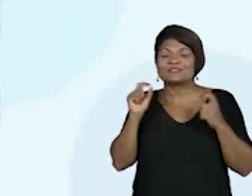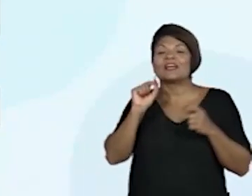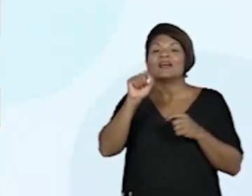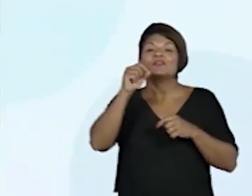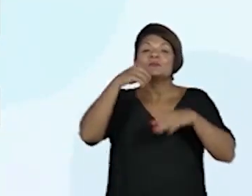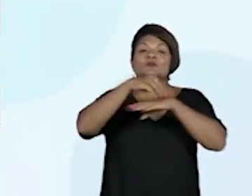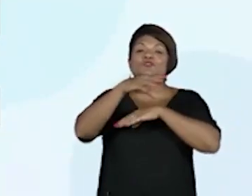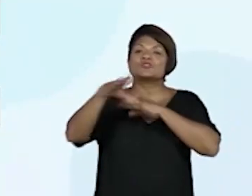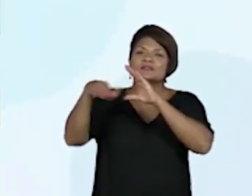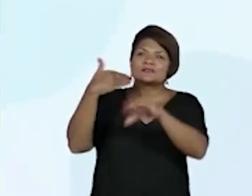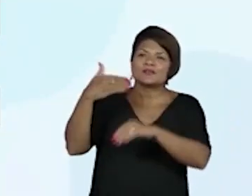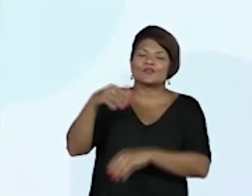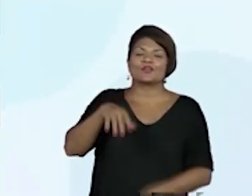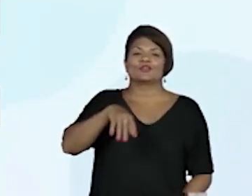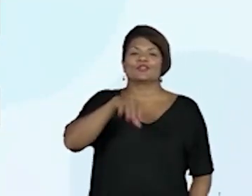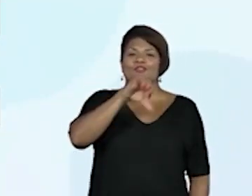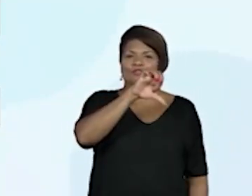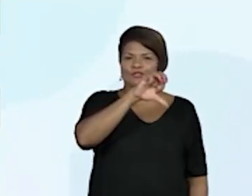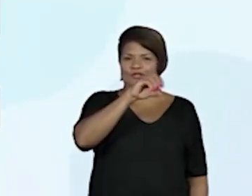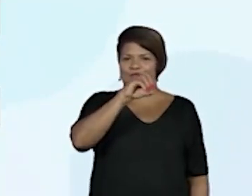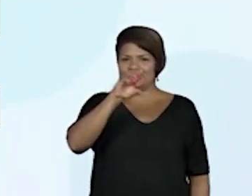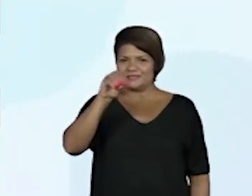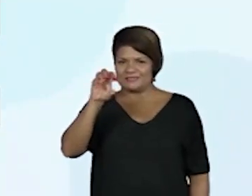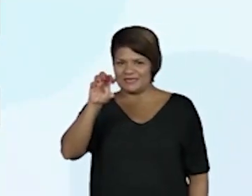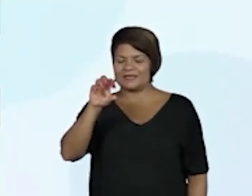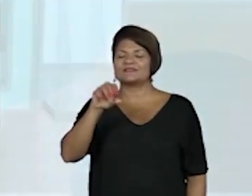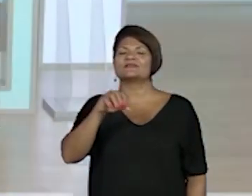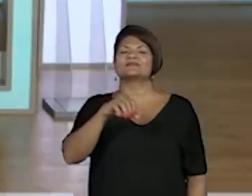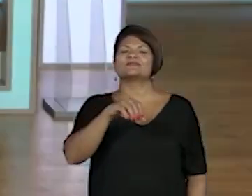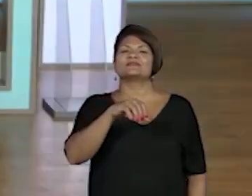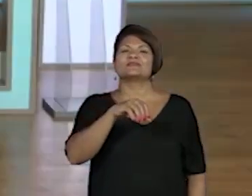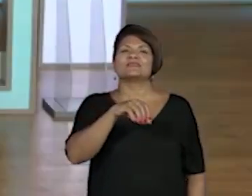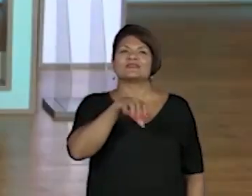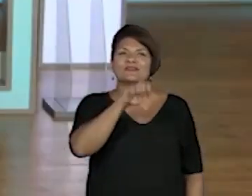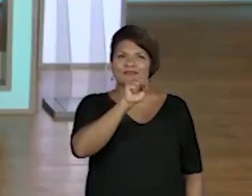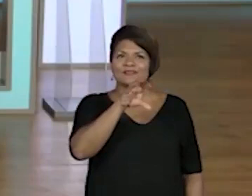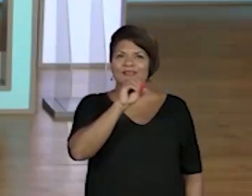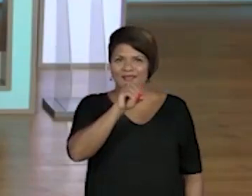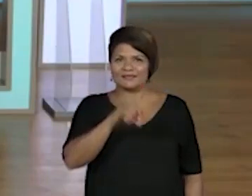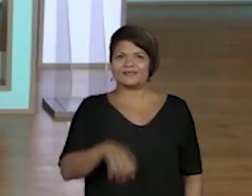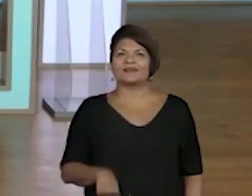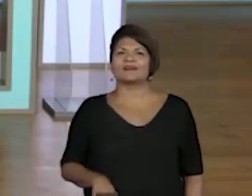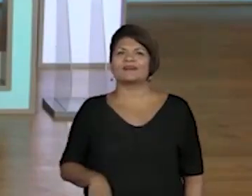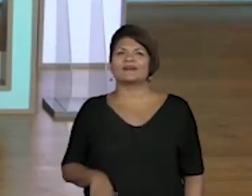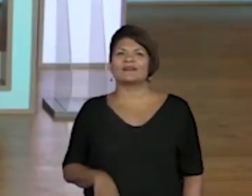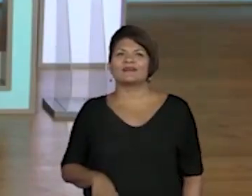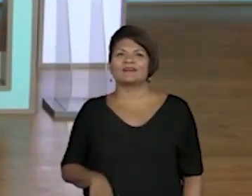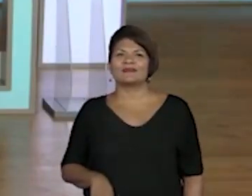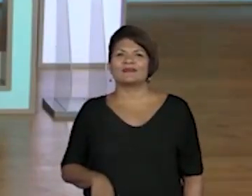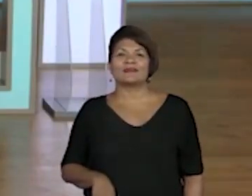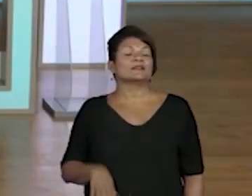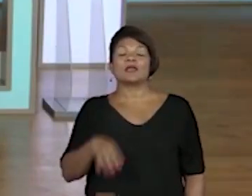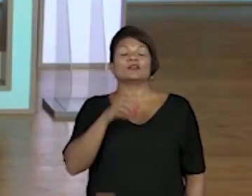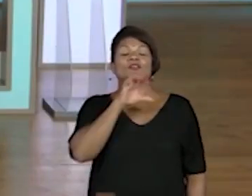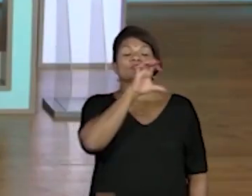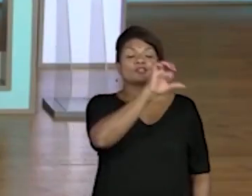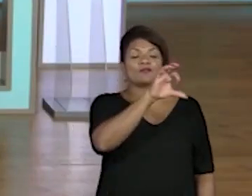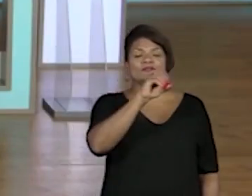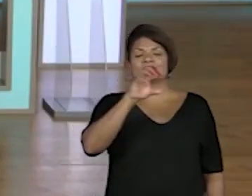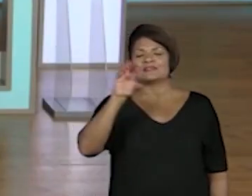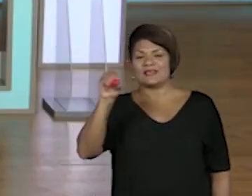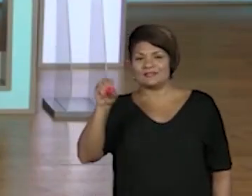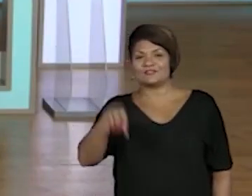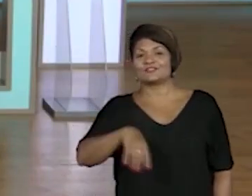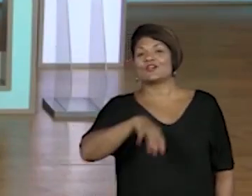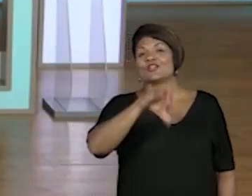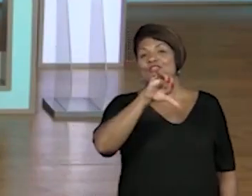sugestão ali, ó. 900 com 90. Põe aí rapidinho. 900 com 90 e o 9. E o 9. O